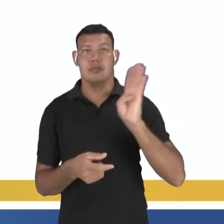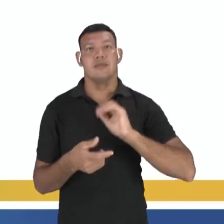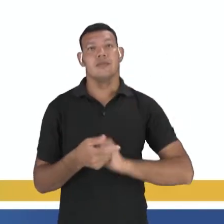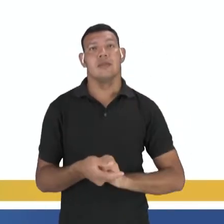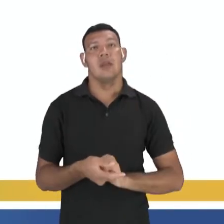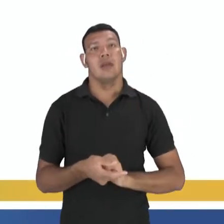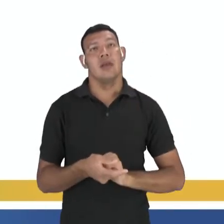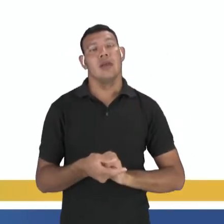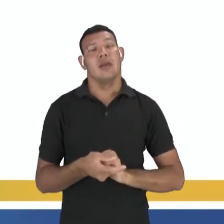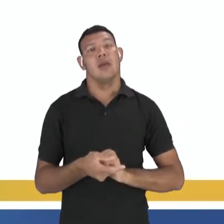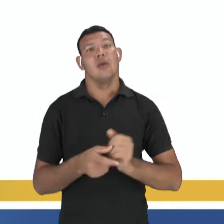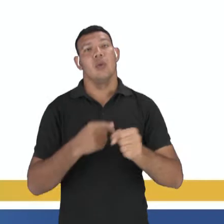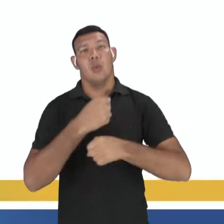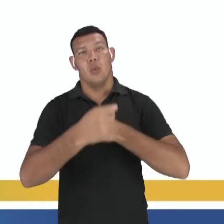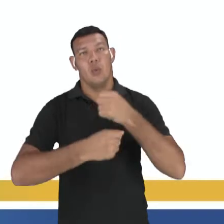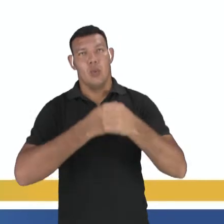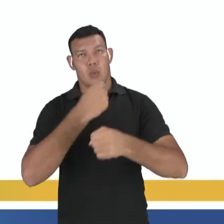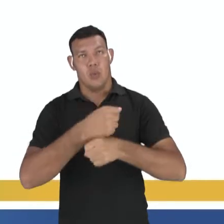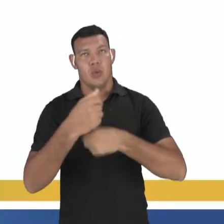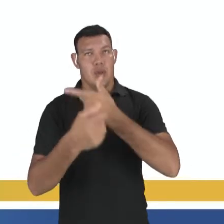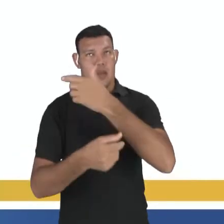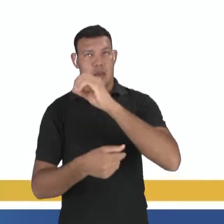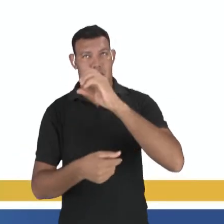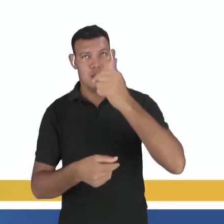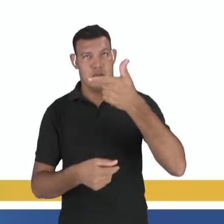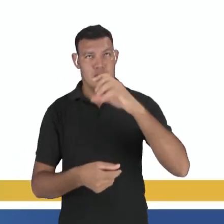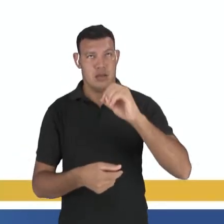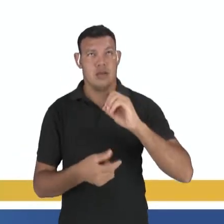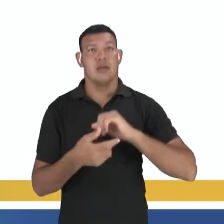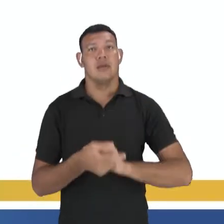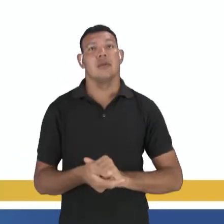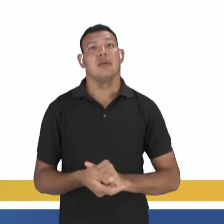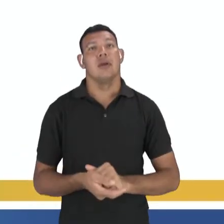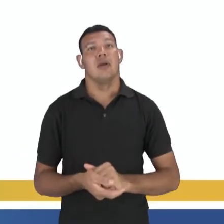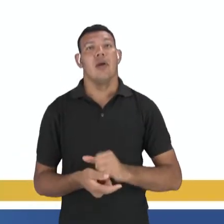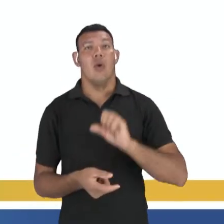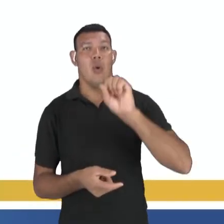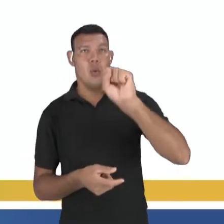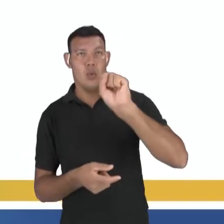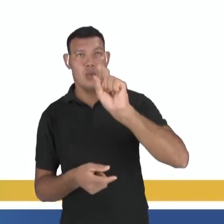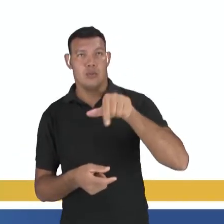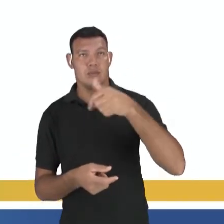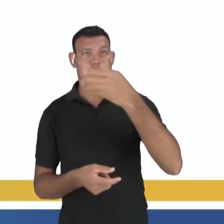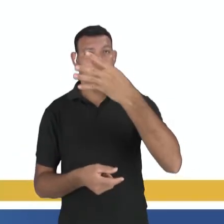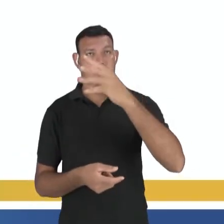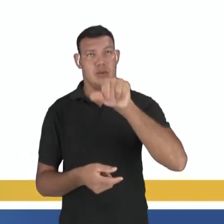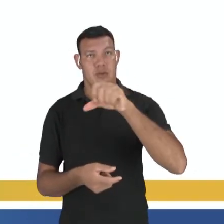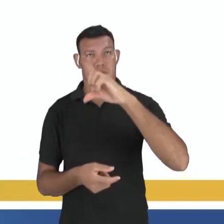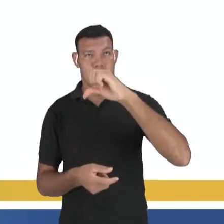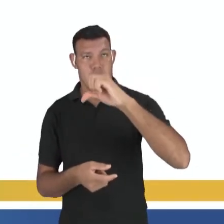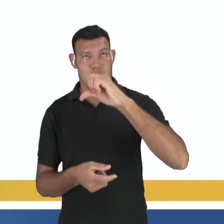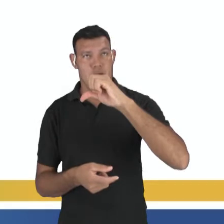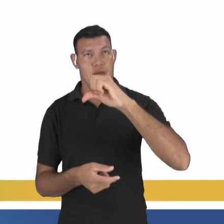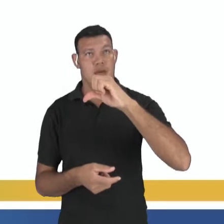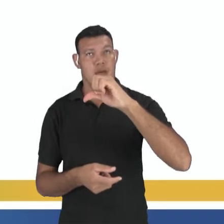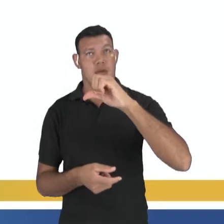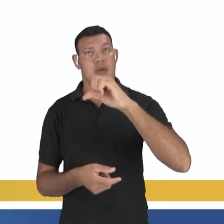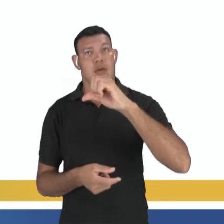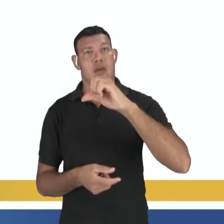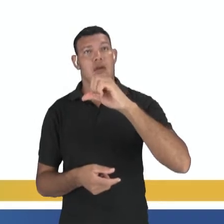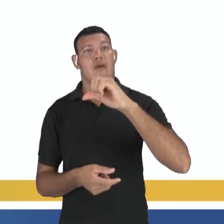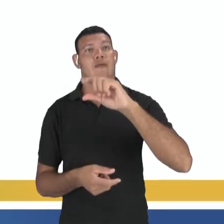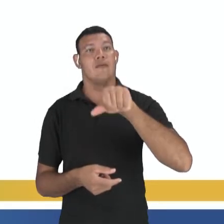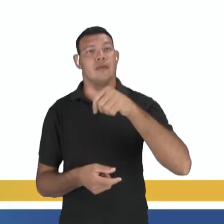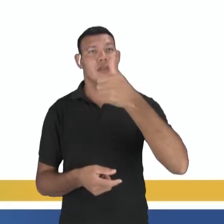da amplitude das notas de matemática do aluno Isaac? Pergunta B. Qual a nota